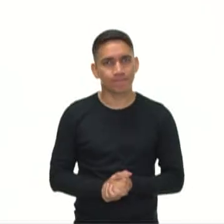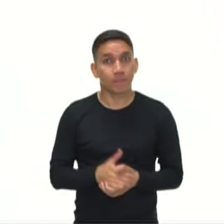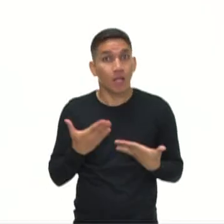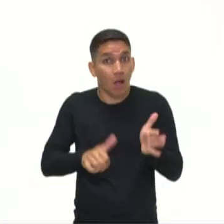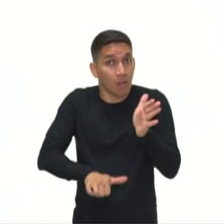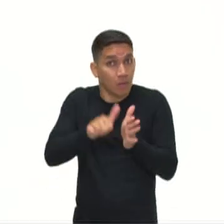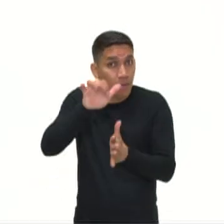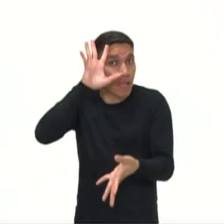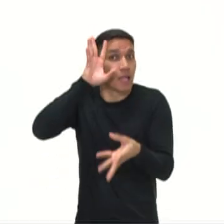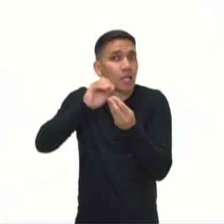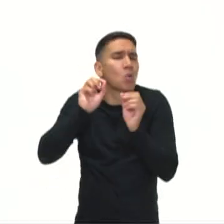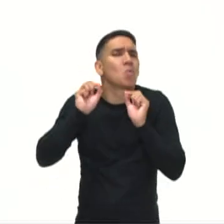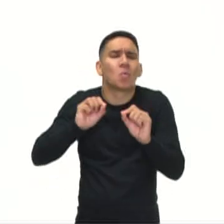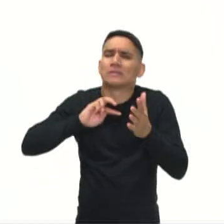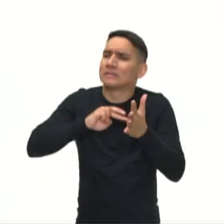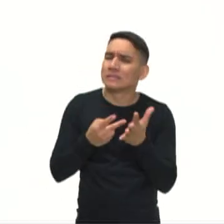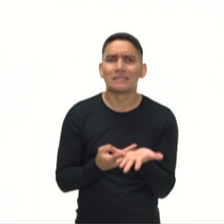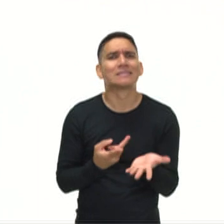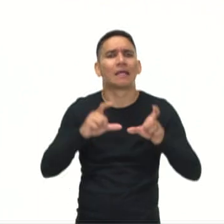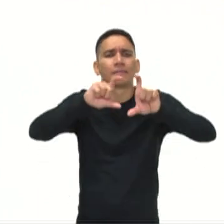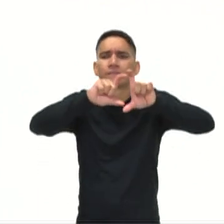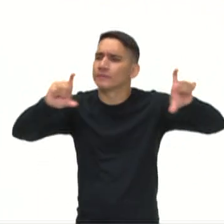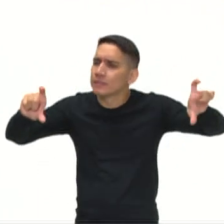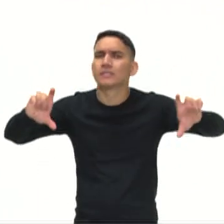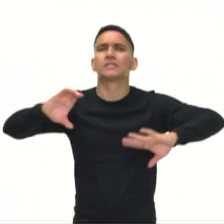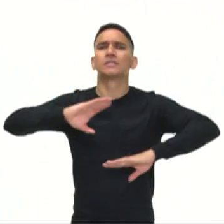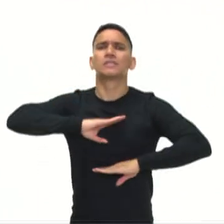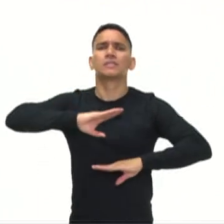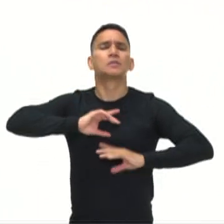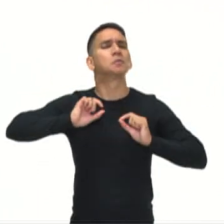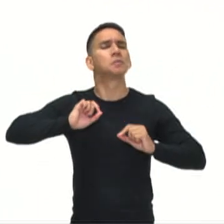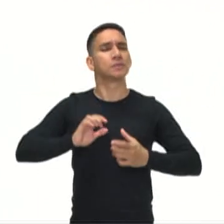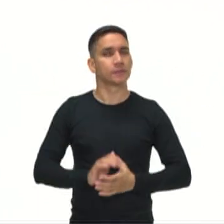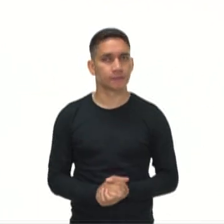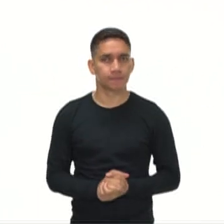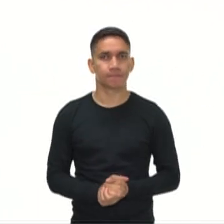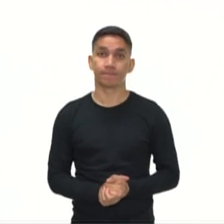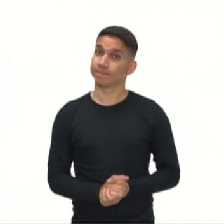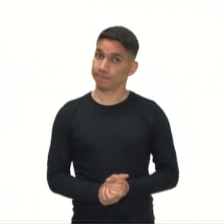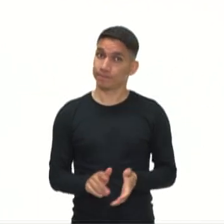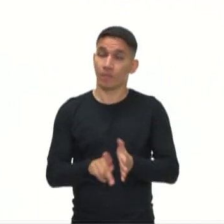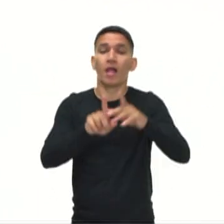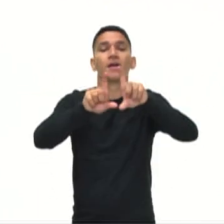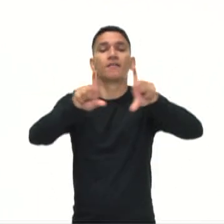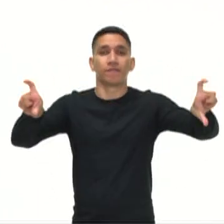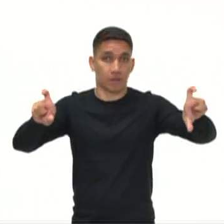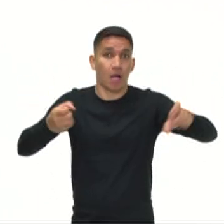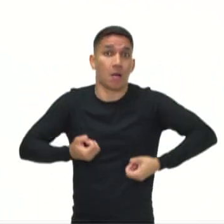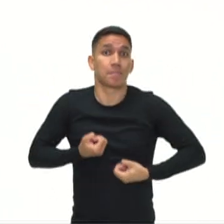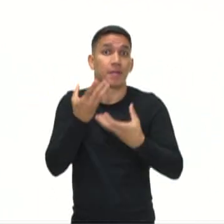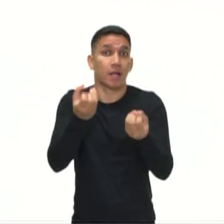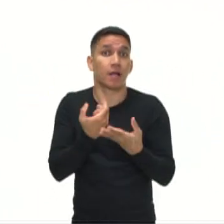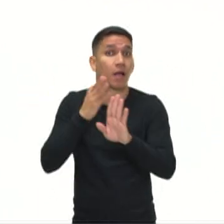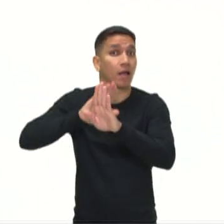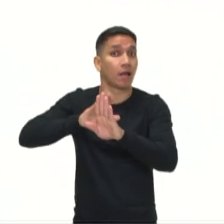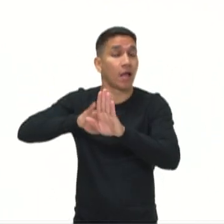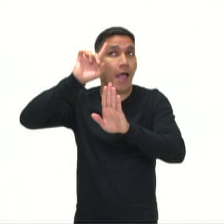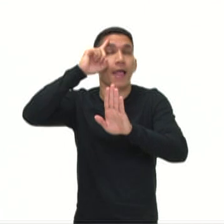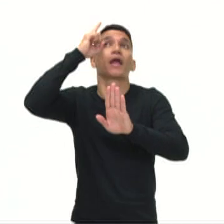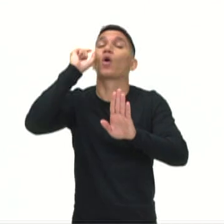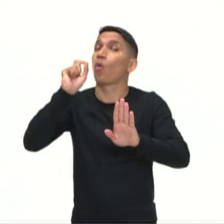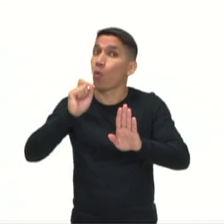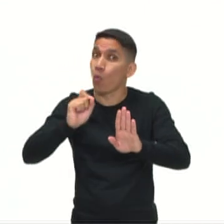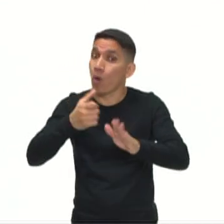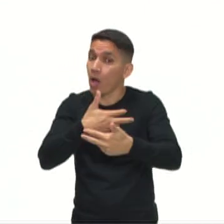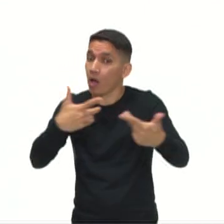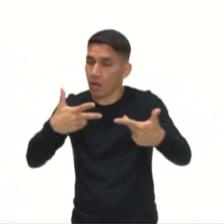primeiro vamos entender o que são orações condicionais. São frases que expressam a ideia de que algo